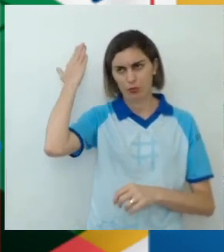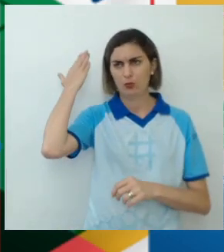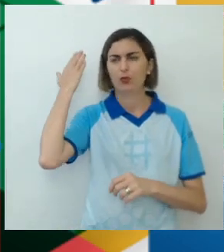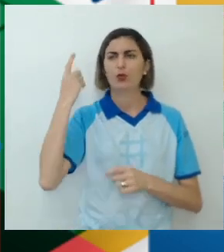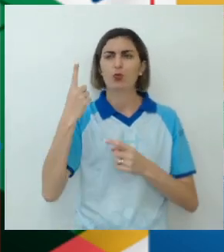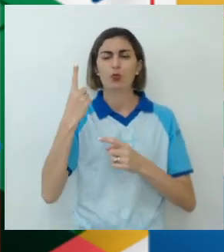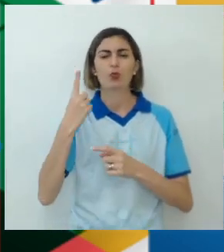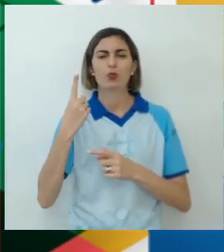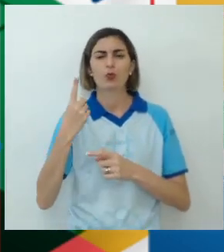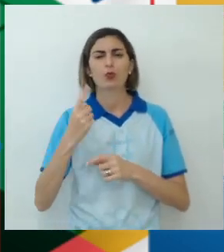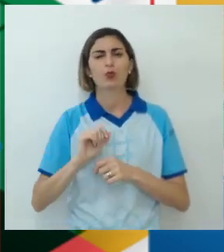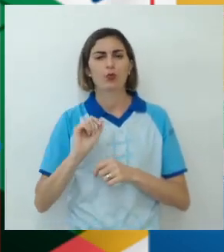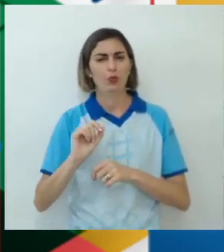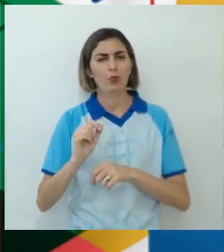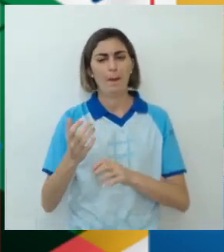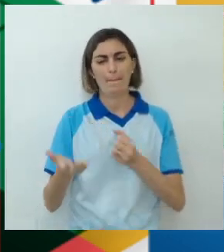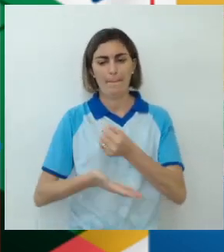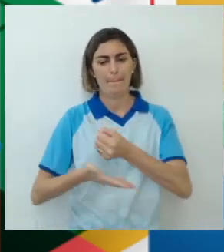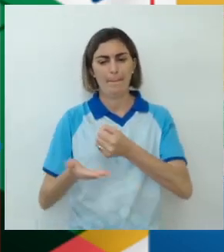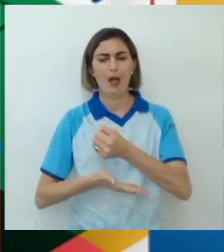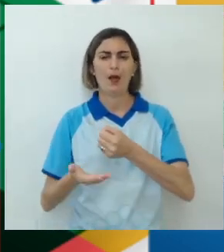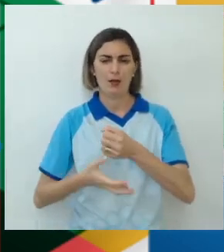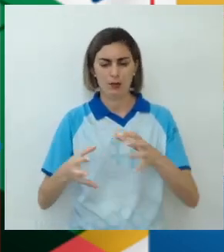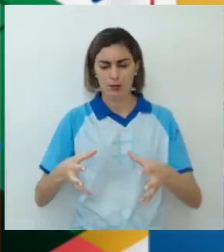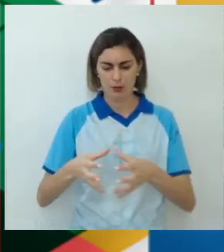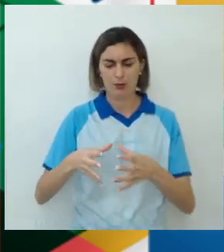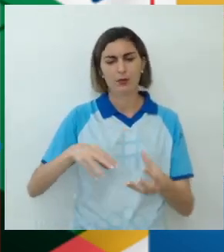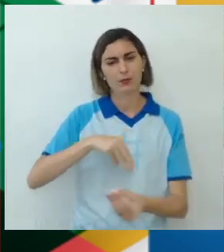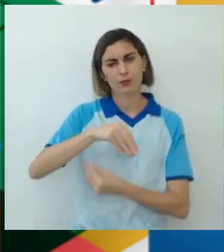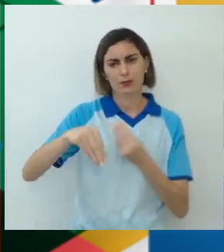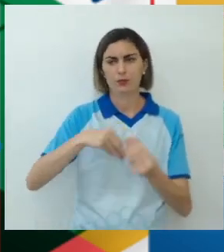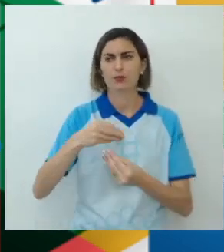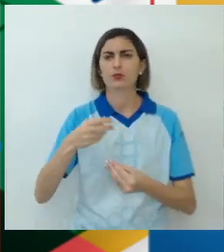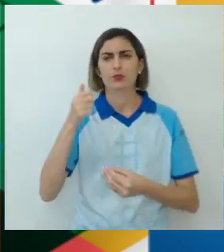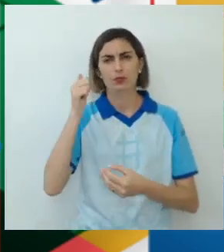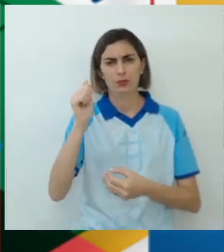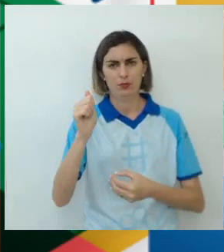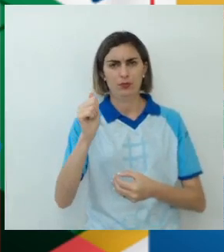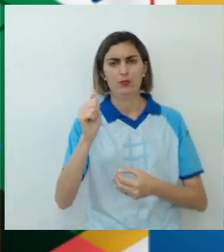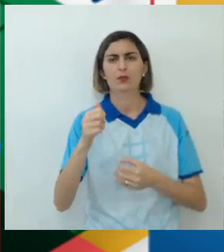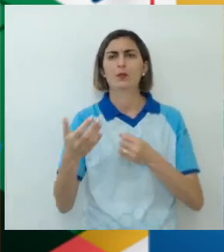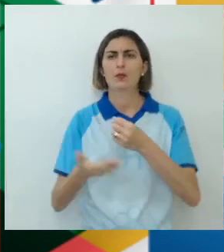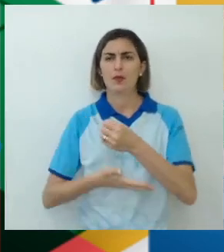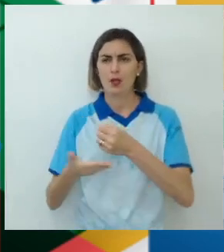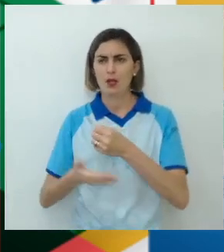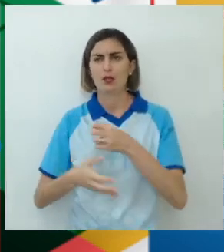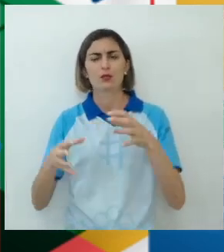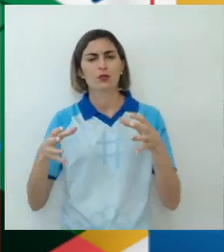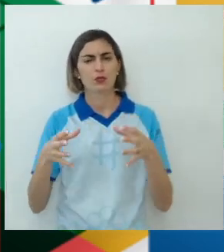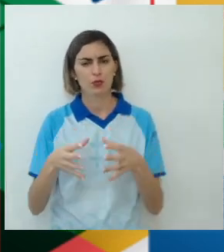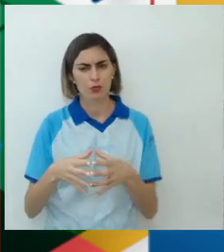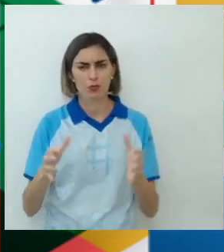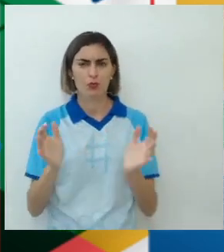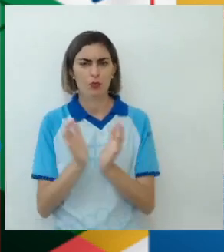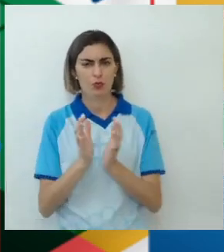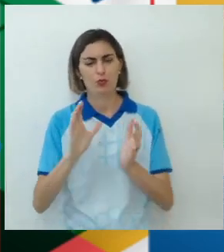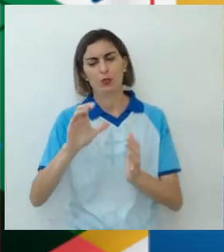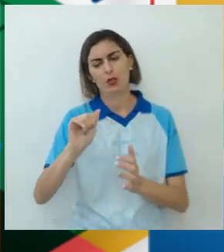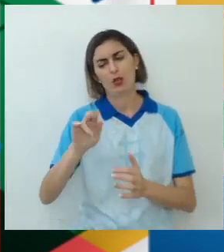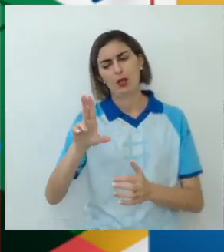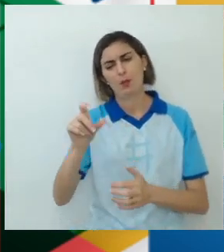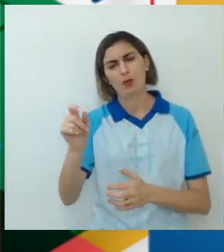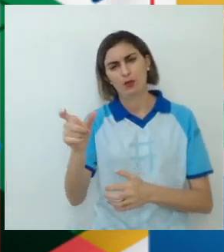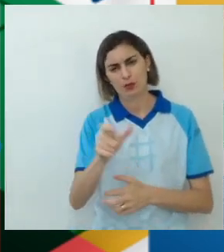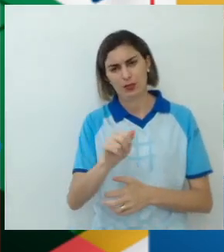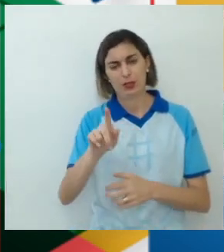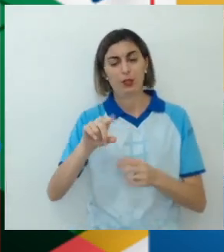de uma base conjugada. Veja como está escrito na letra A. A base conjugada do grupo carboxila